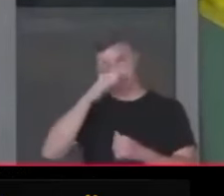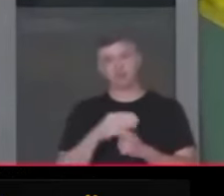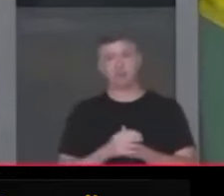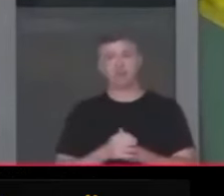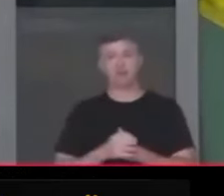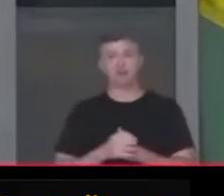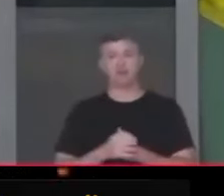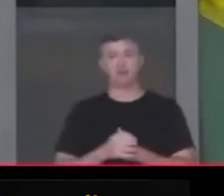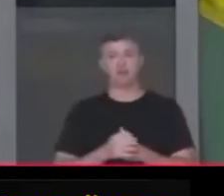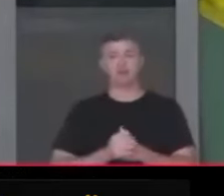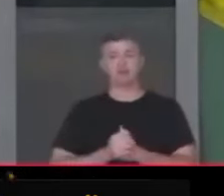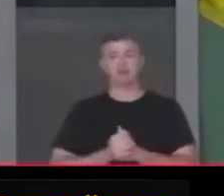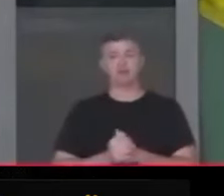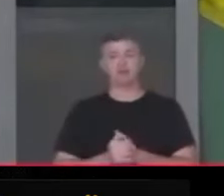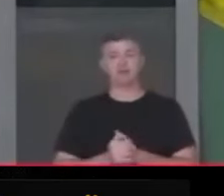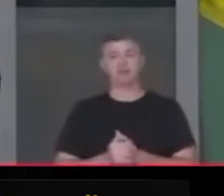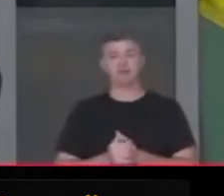Bolsonaro.